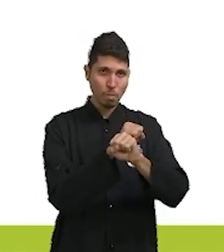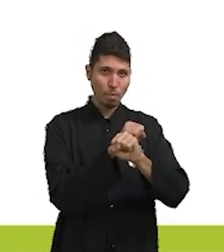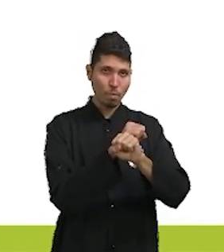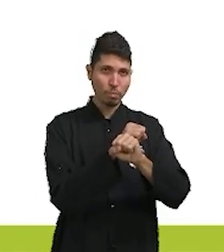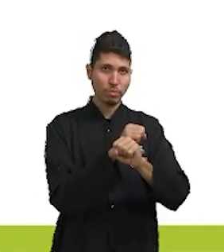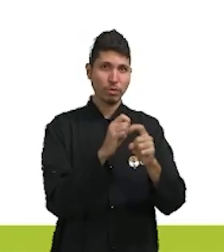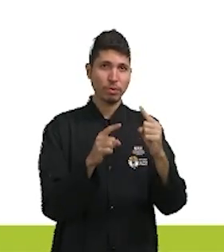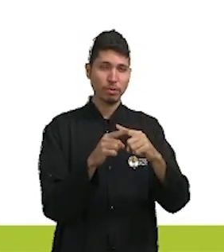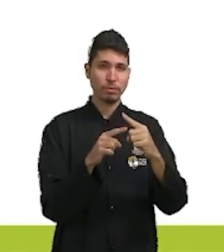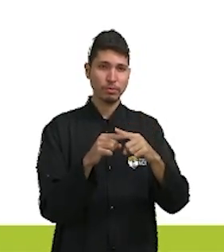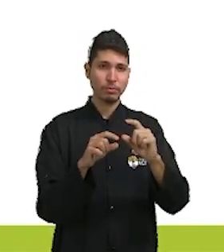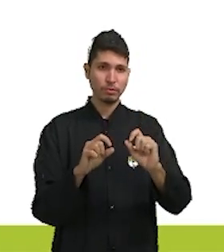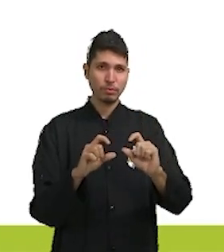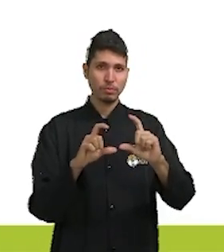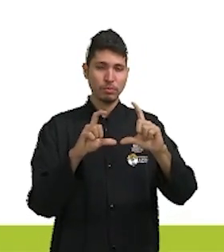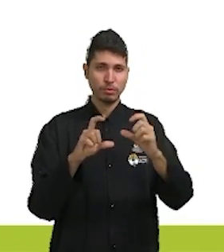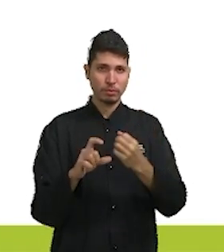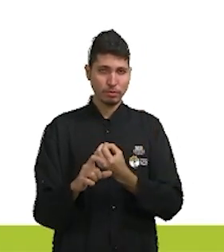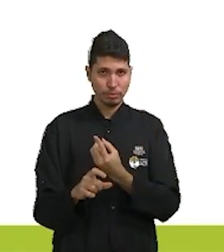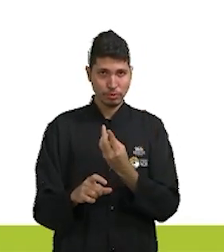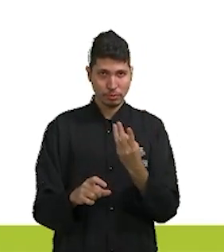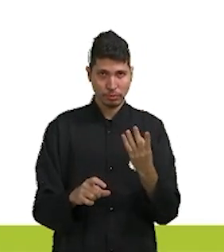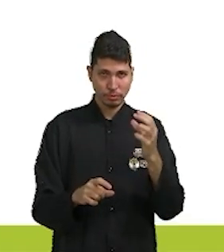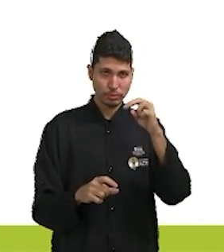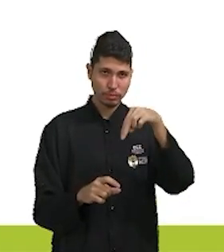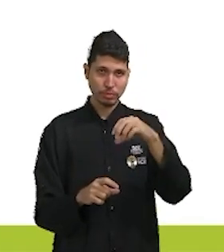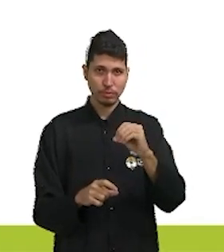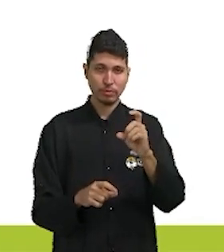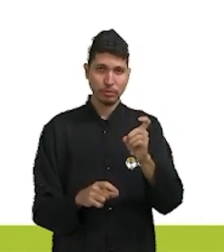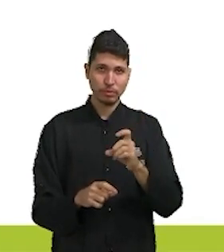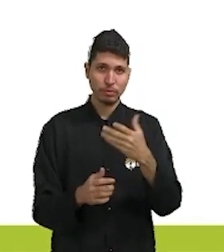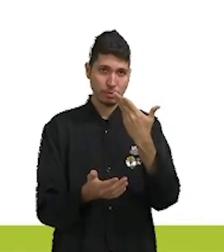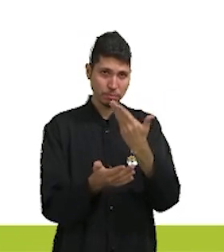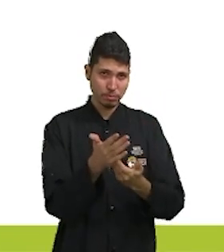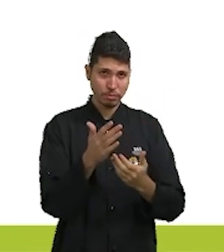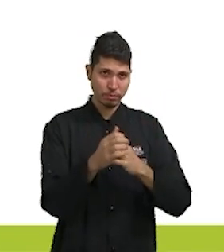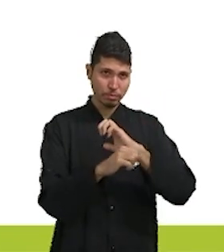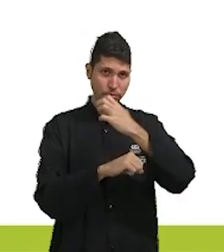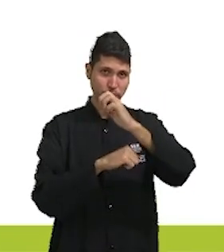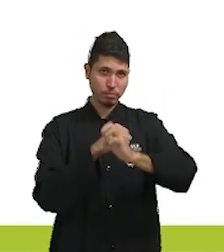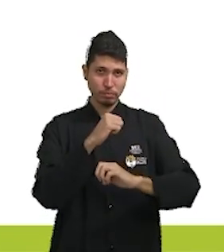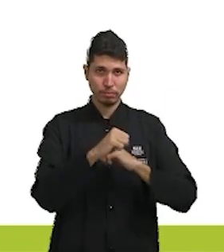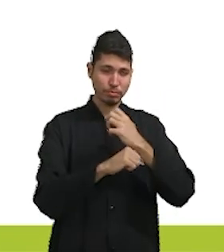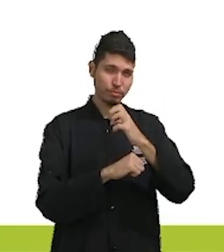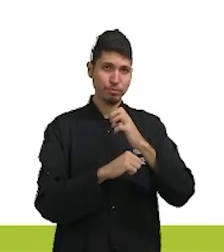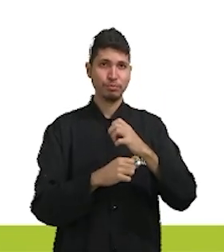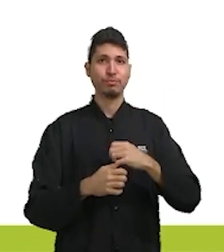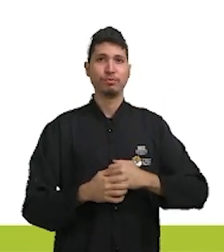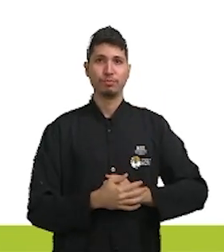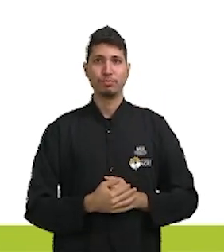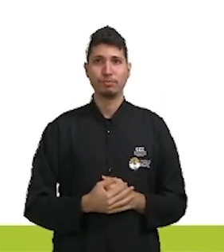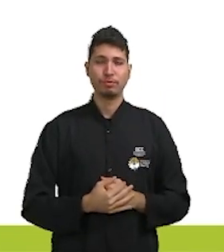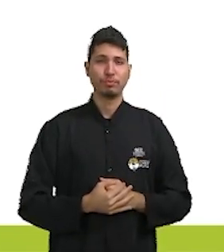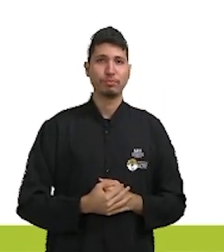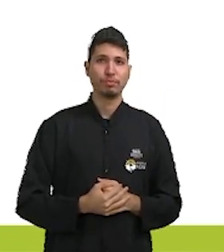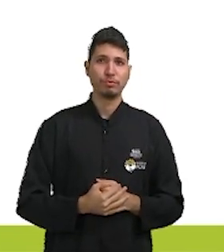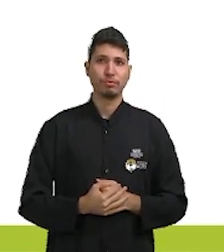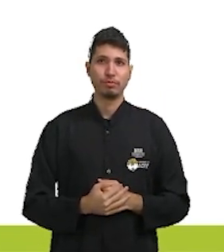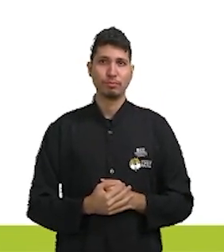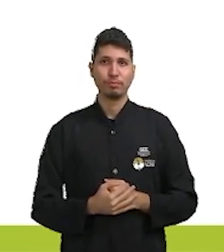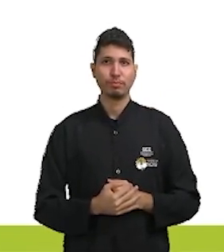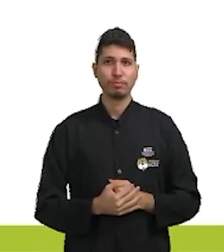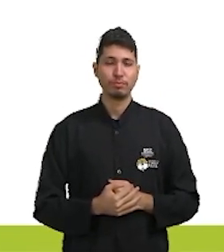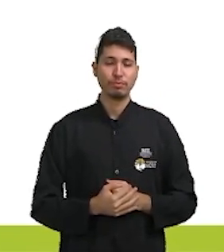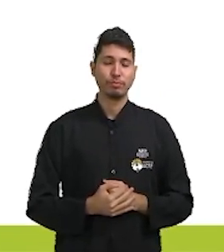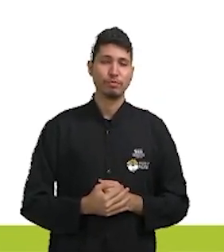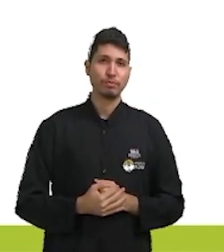aumentou o número de NOx e ele perdeu elétrons. Agora vamos observar o próximo.